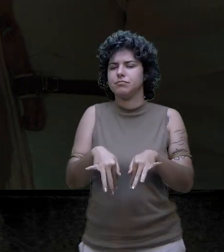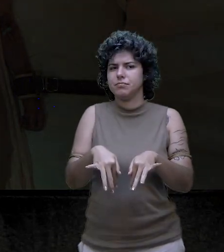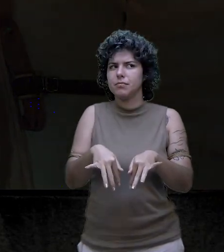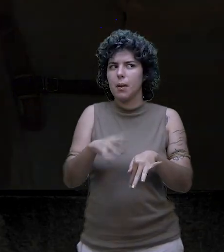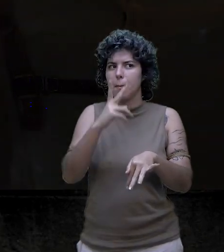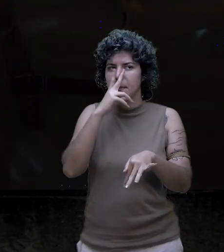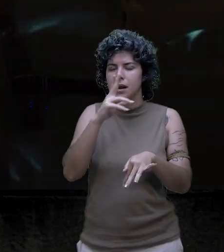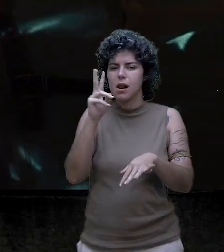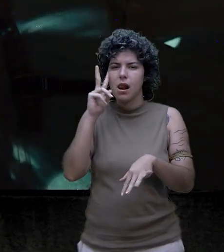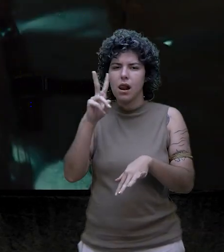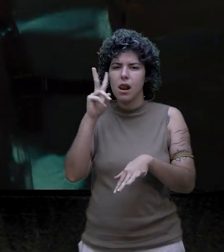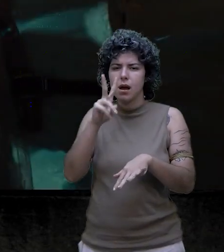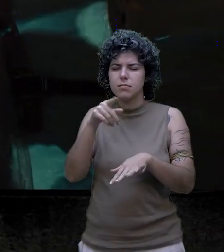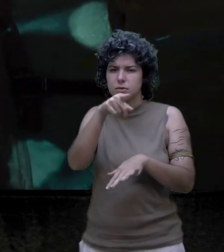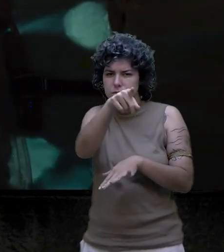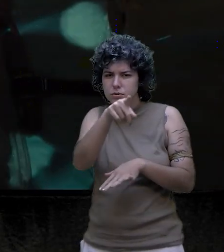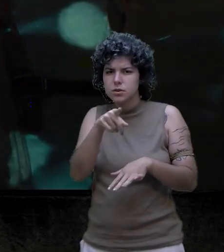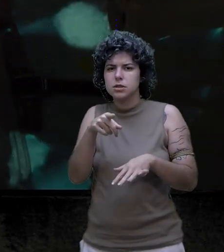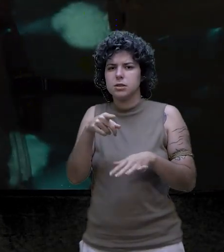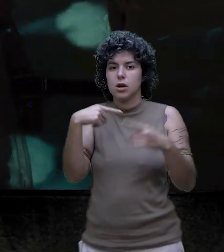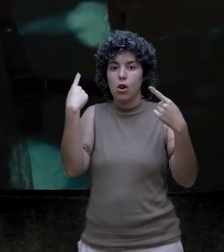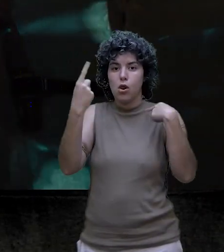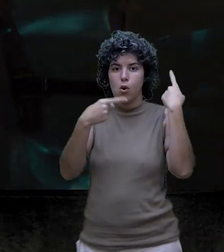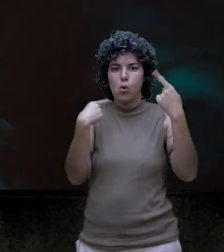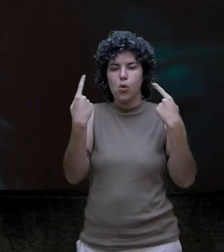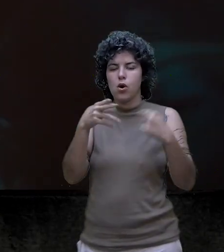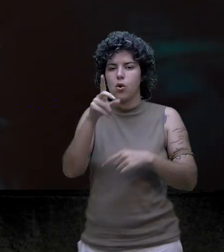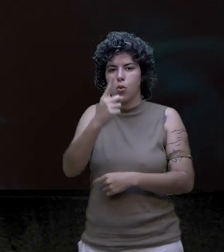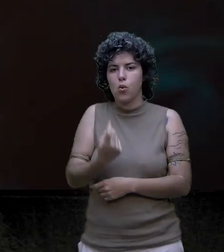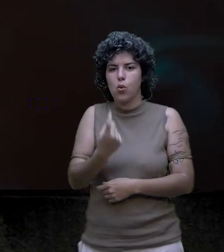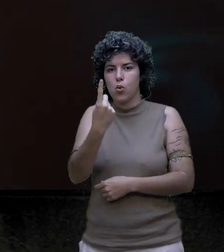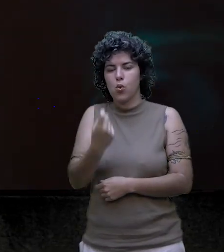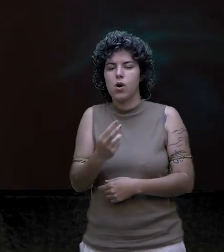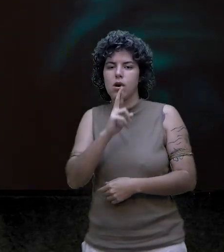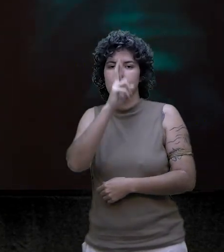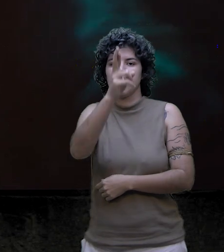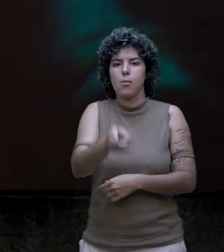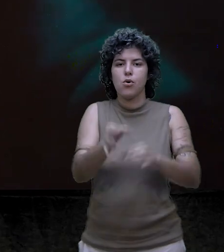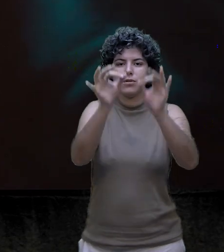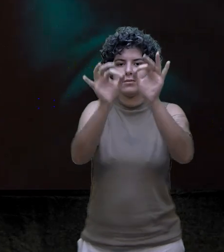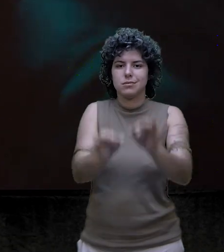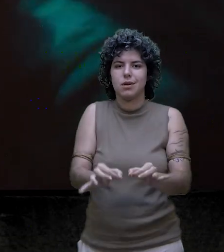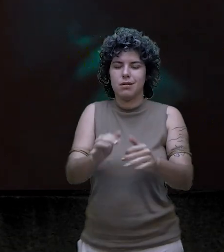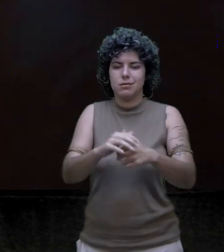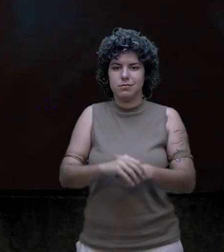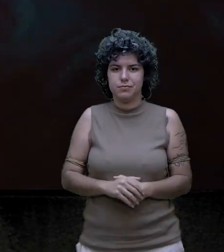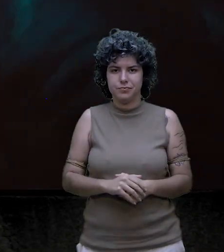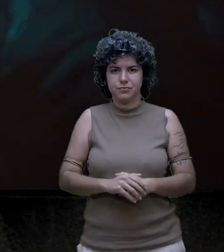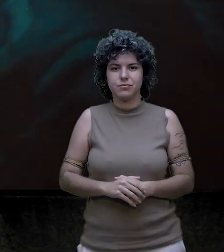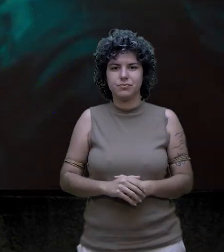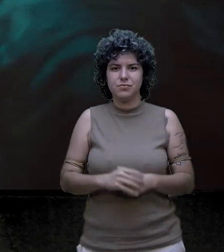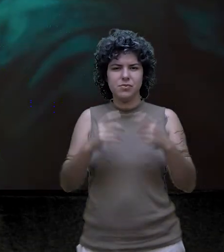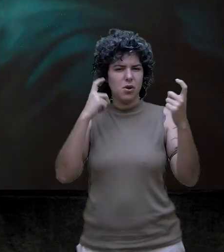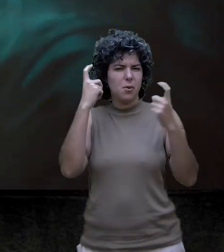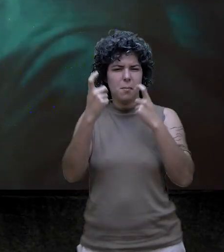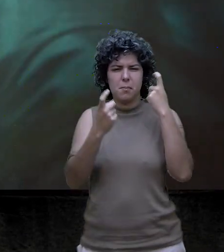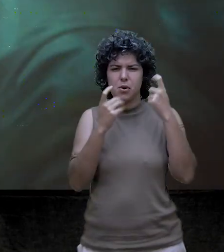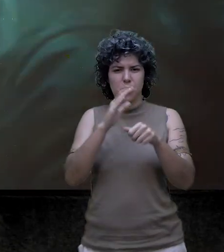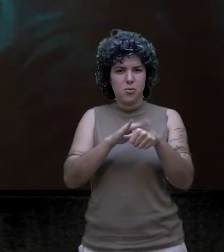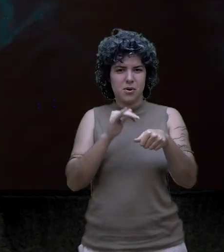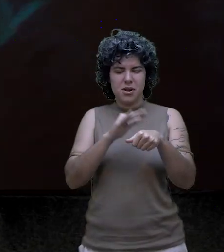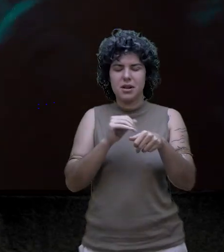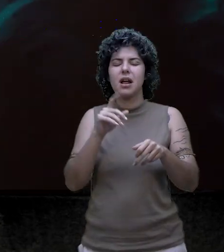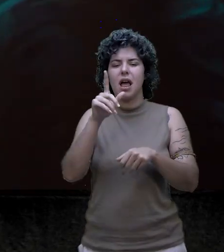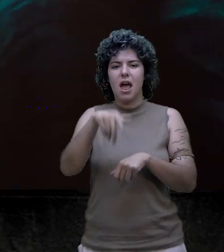é a única resposta sã ao mundo doente. Não se preocupe, querida, é mais que um suspense. É um